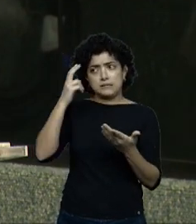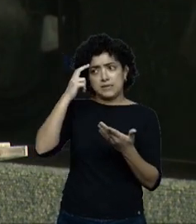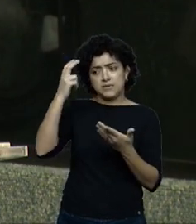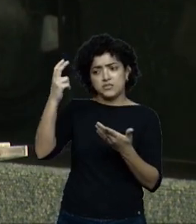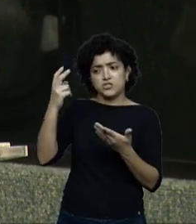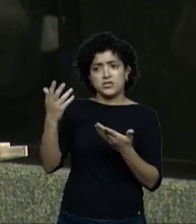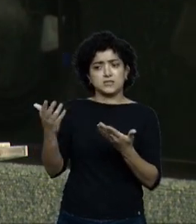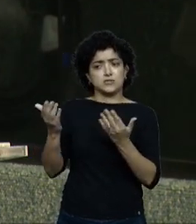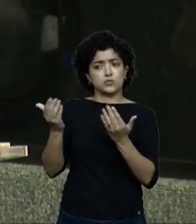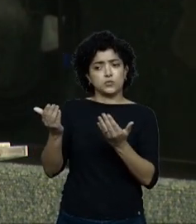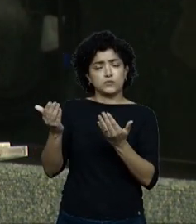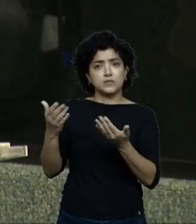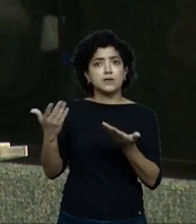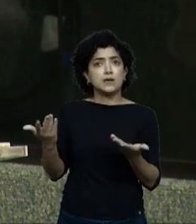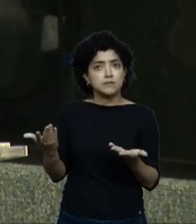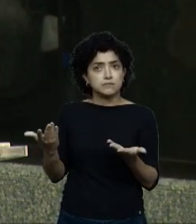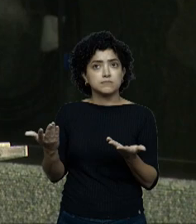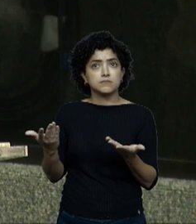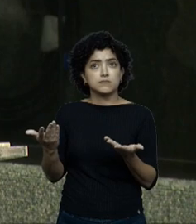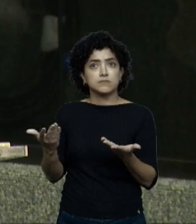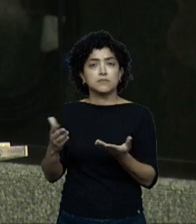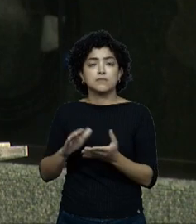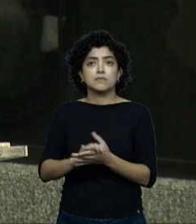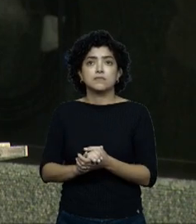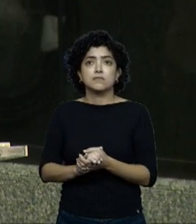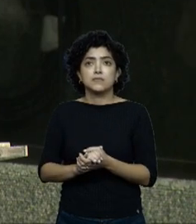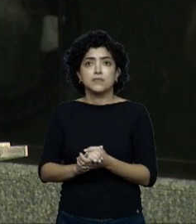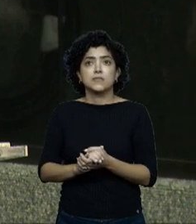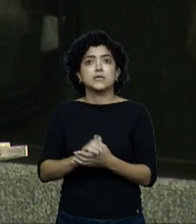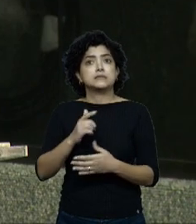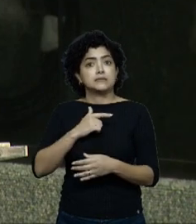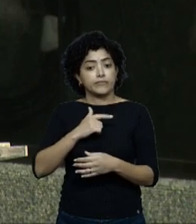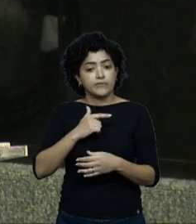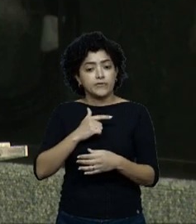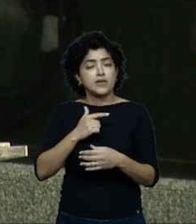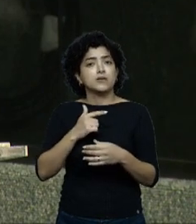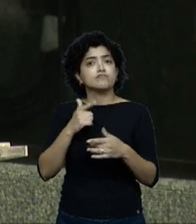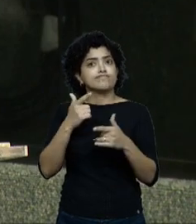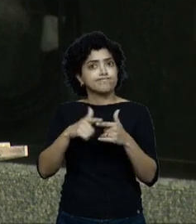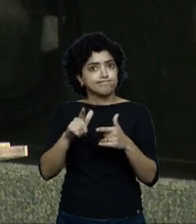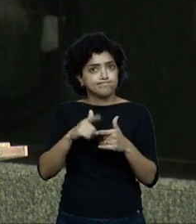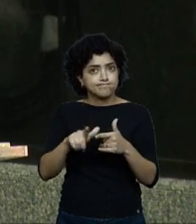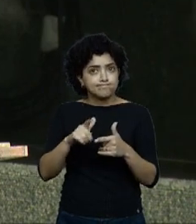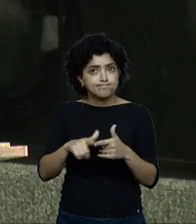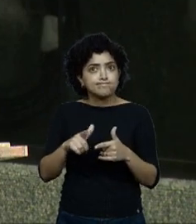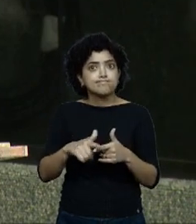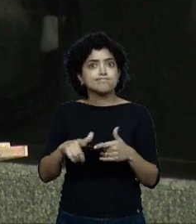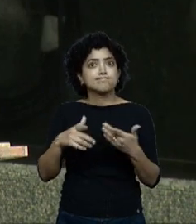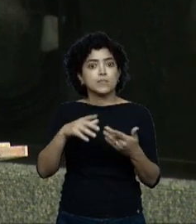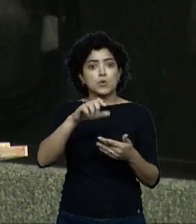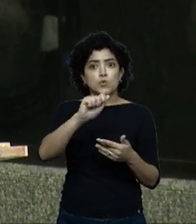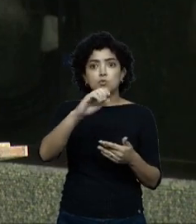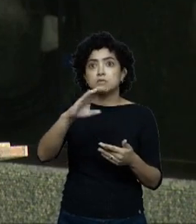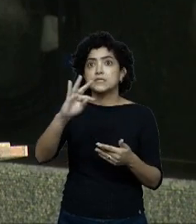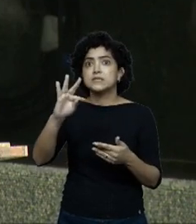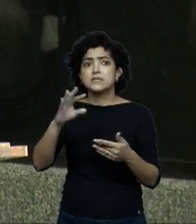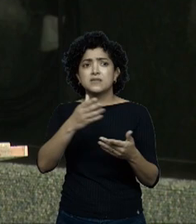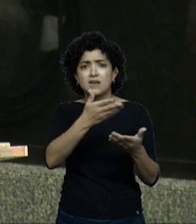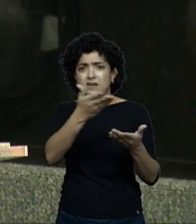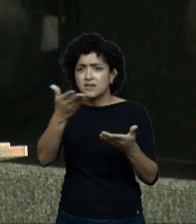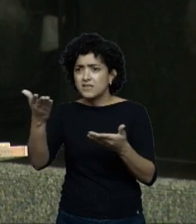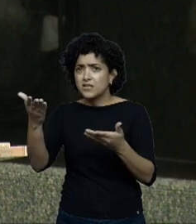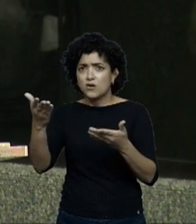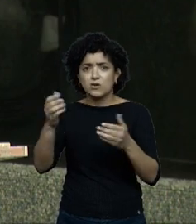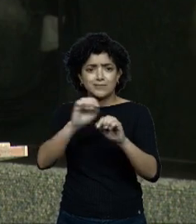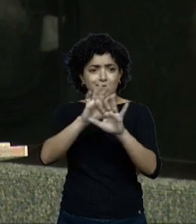vamos combinar aqui que a coisa tá feia é muito feio tá a certeza então aqui a salas aqui tá